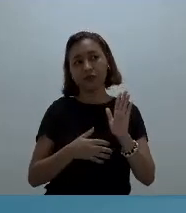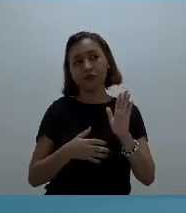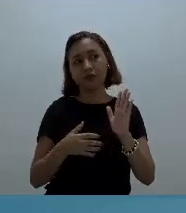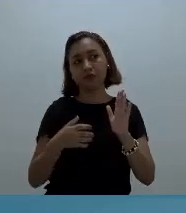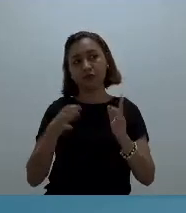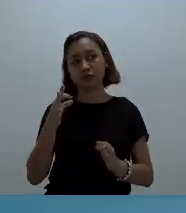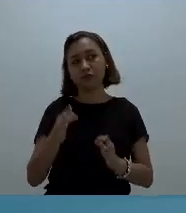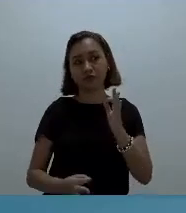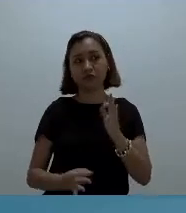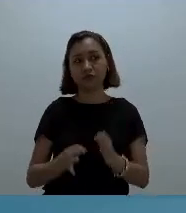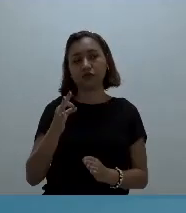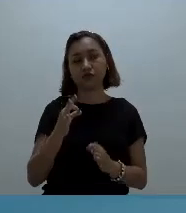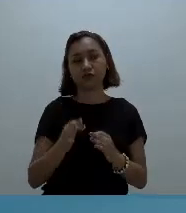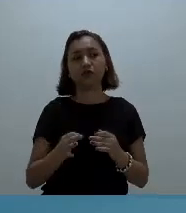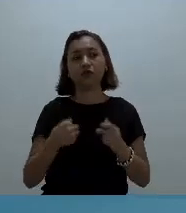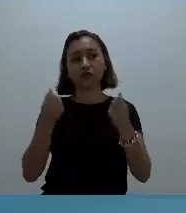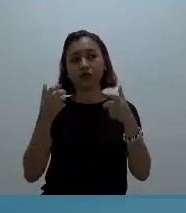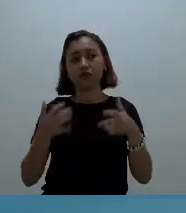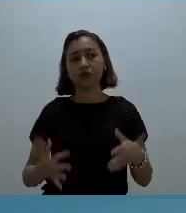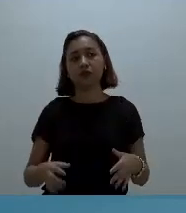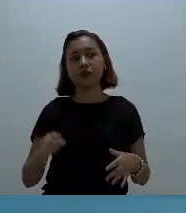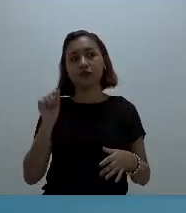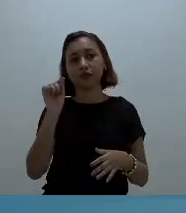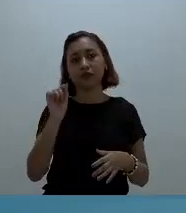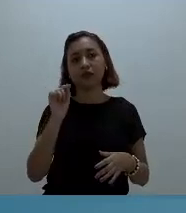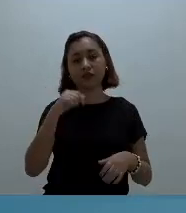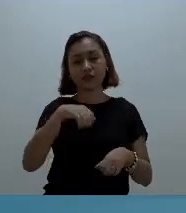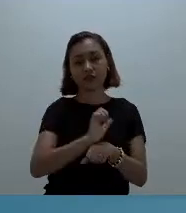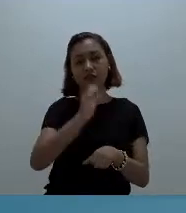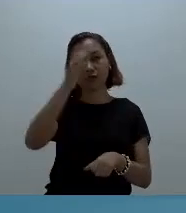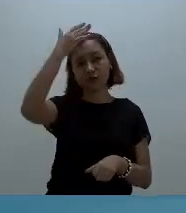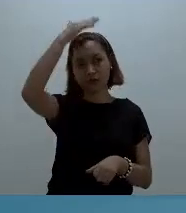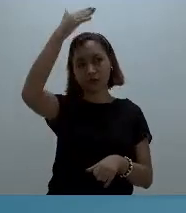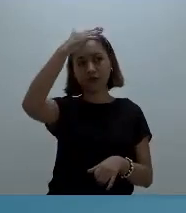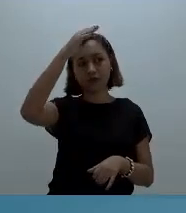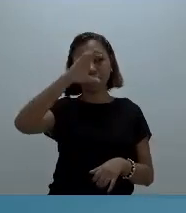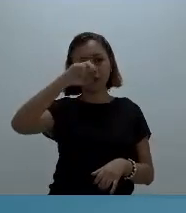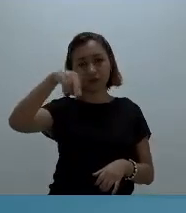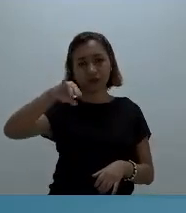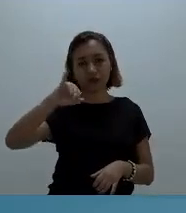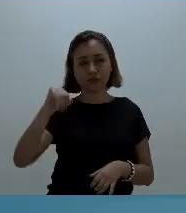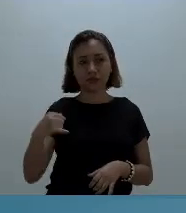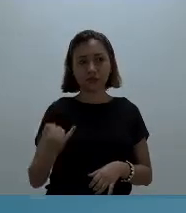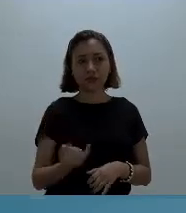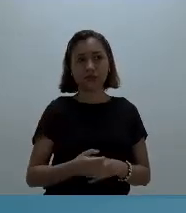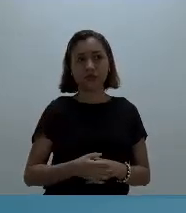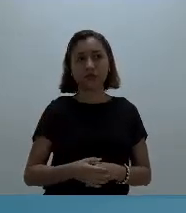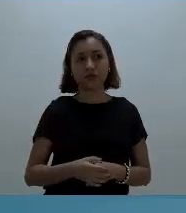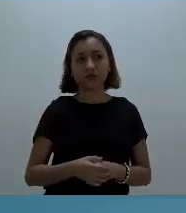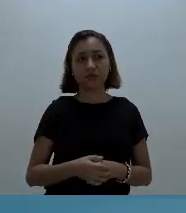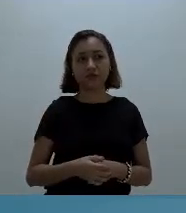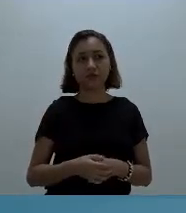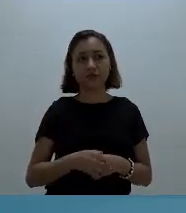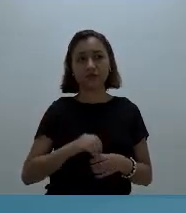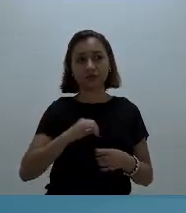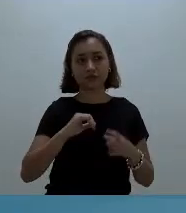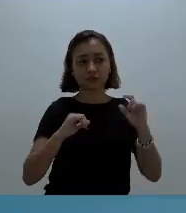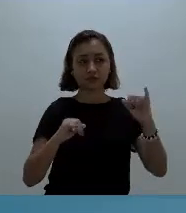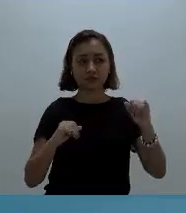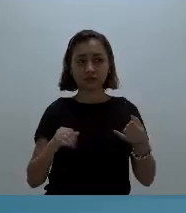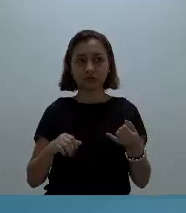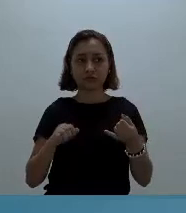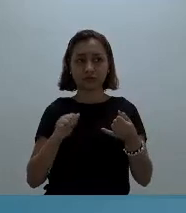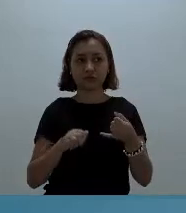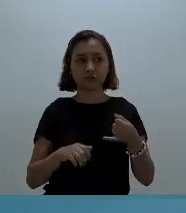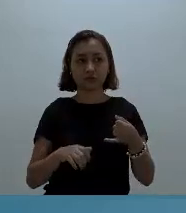número 105, de 13 de julho de 2011, do CNJ. Em justificativas constatadas aos atos, ressalta-se a